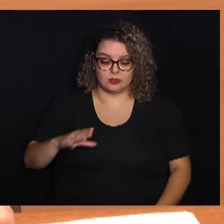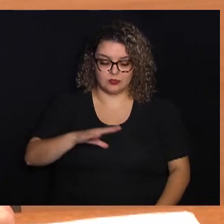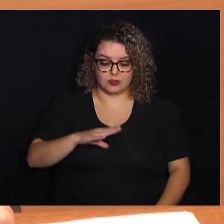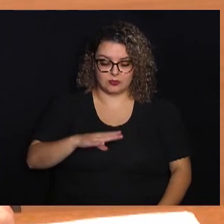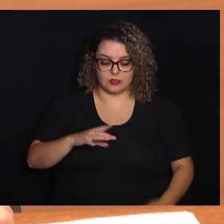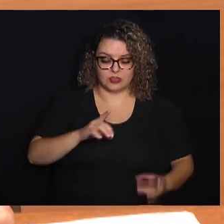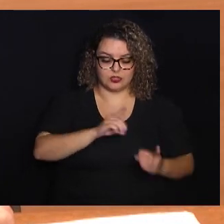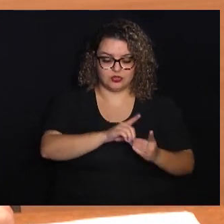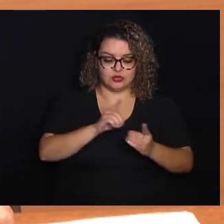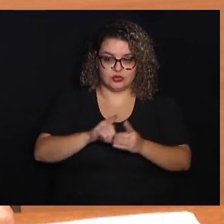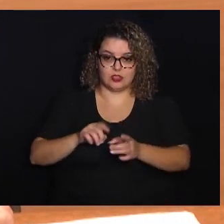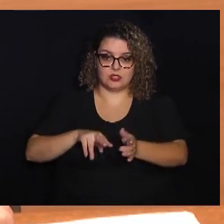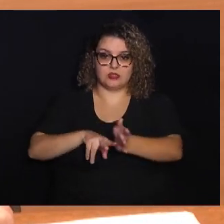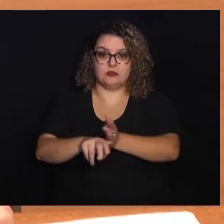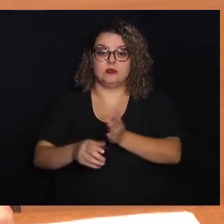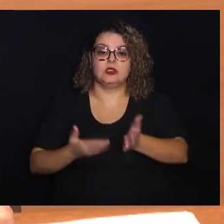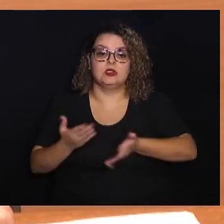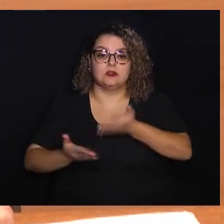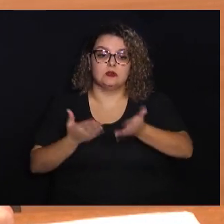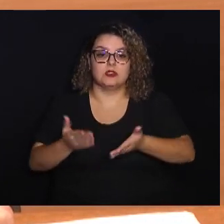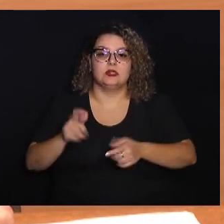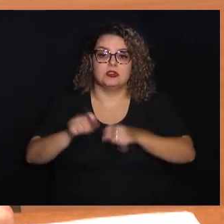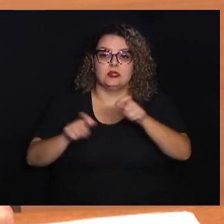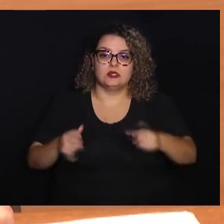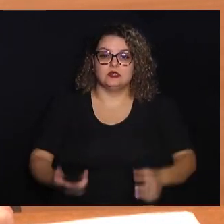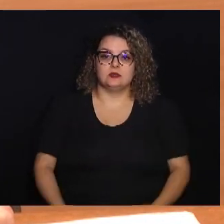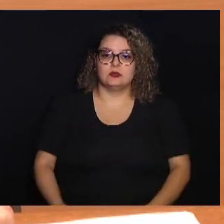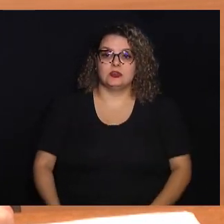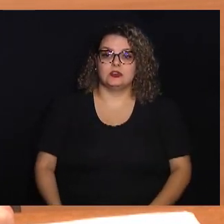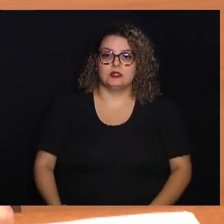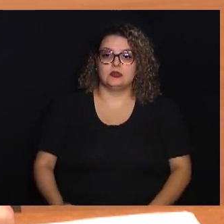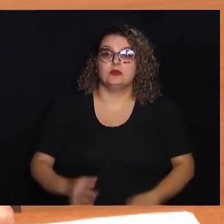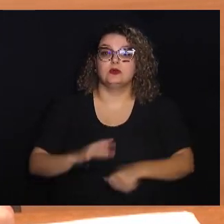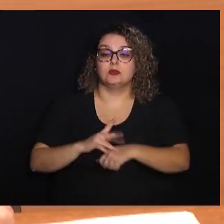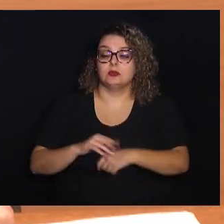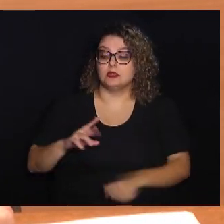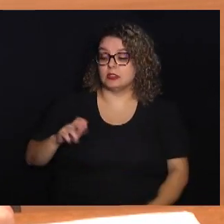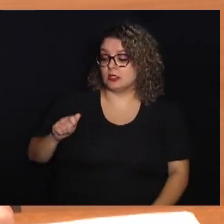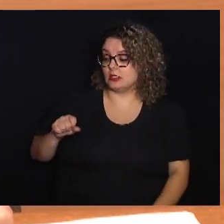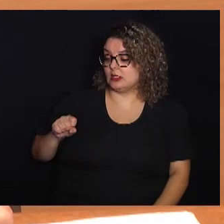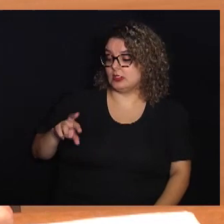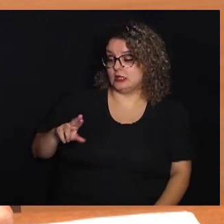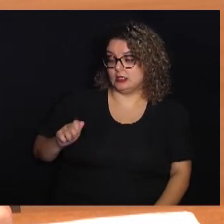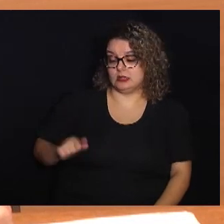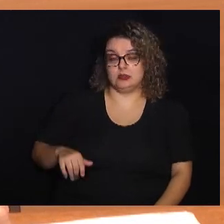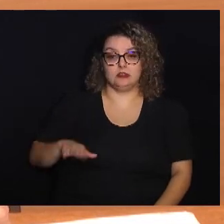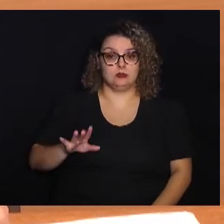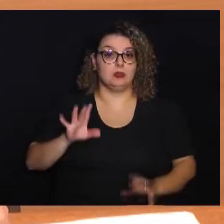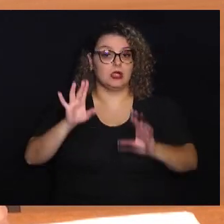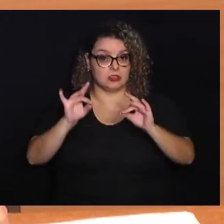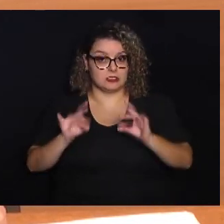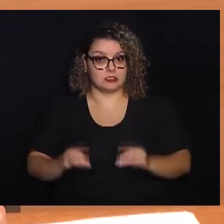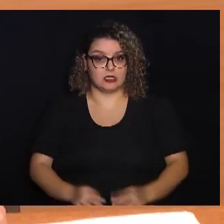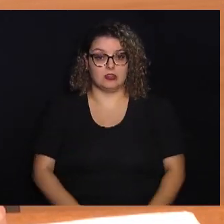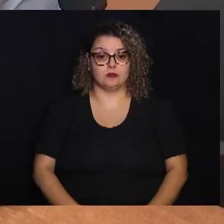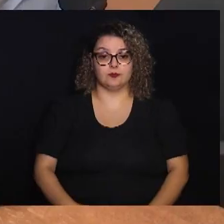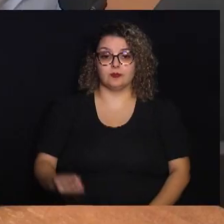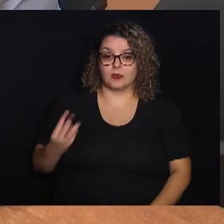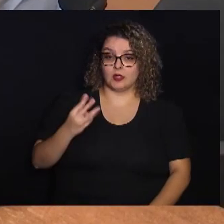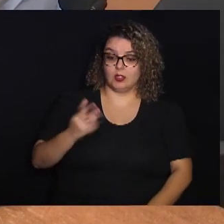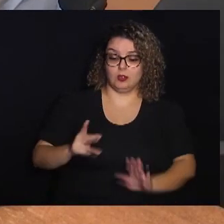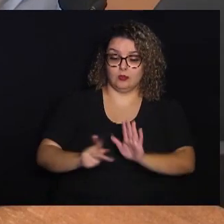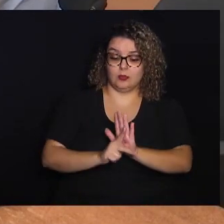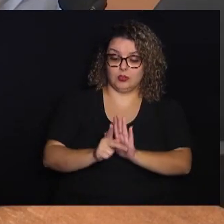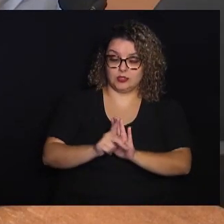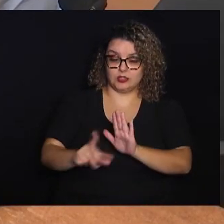Municipal de atenção diagnóstico e tratamento às pessoas com doenças raras e da outras providências o